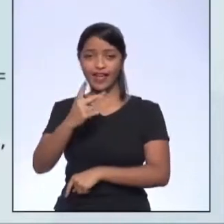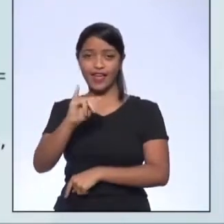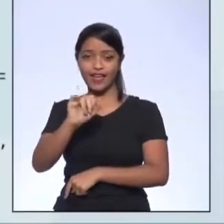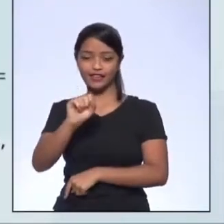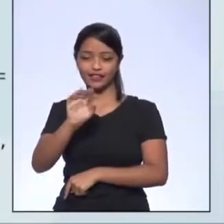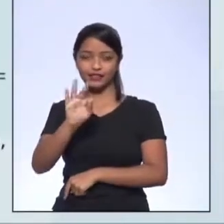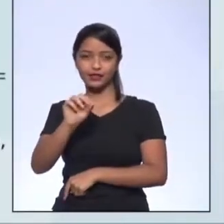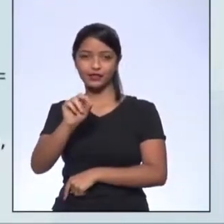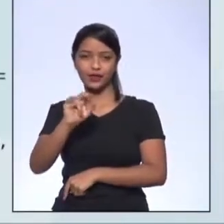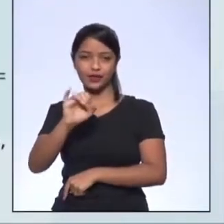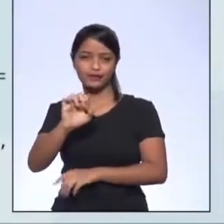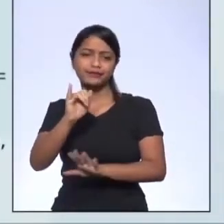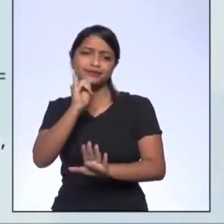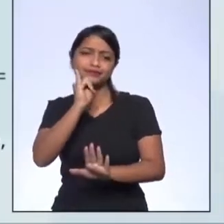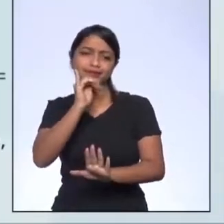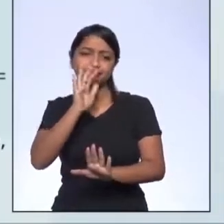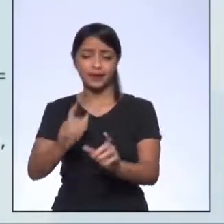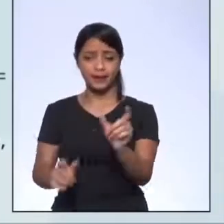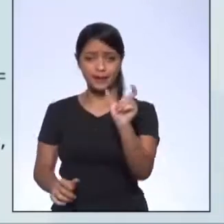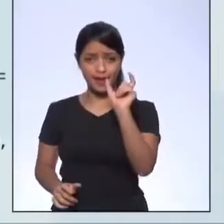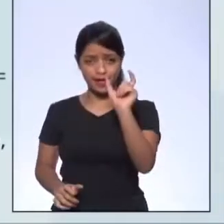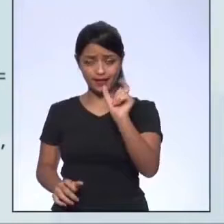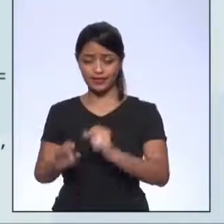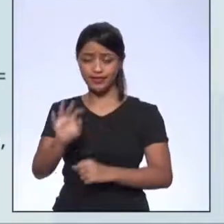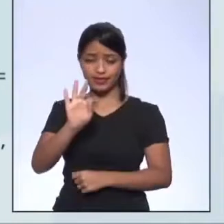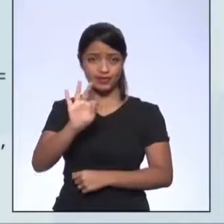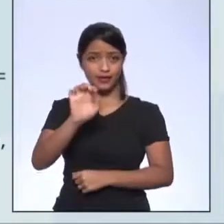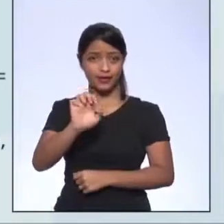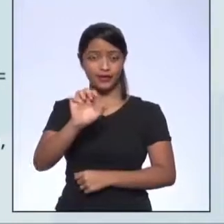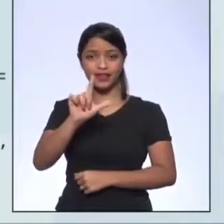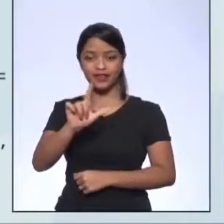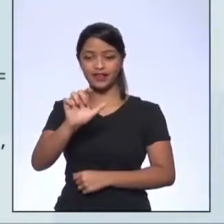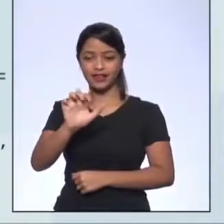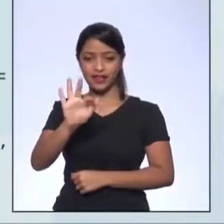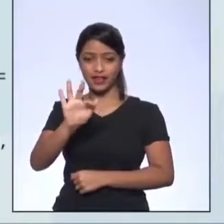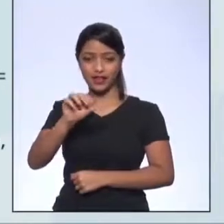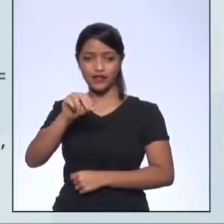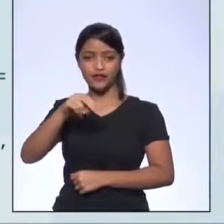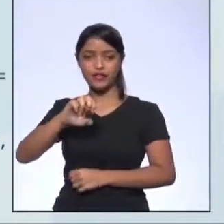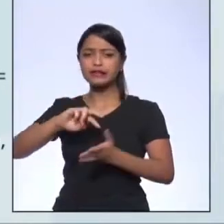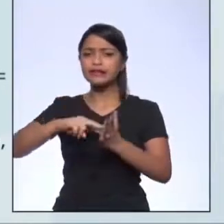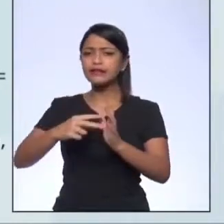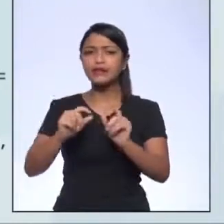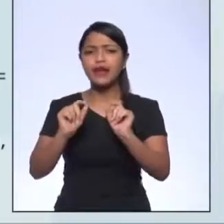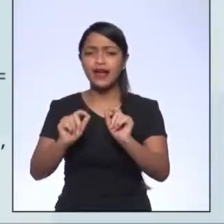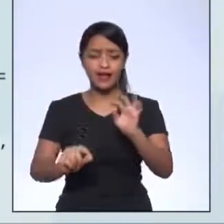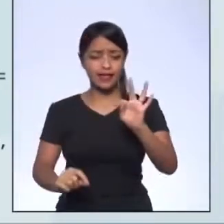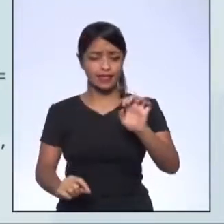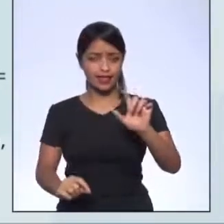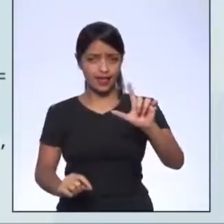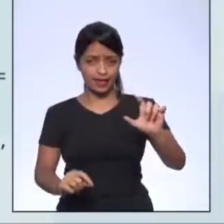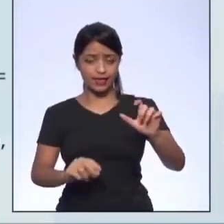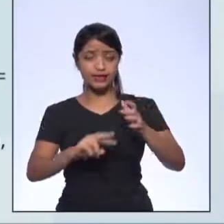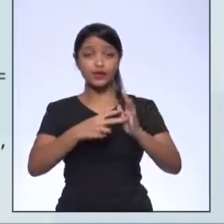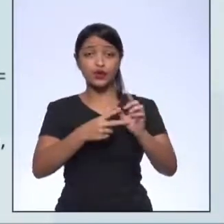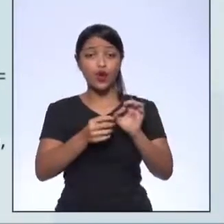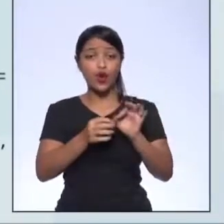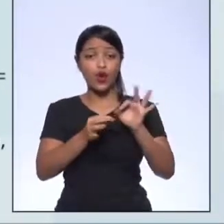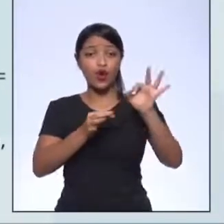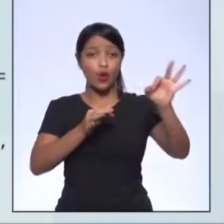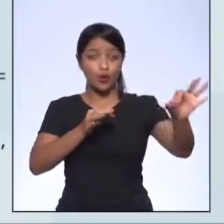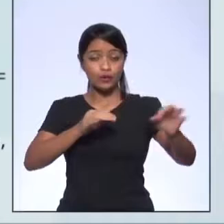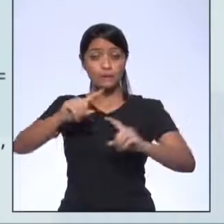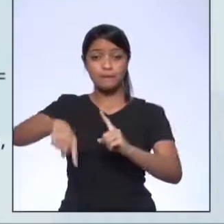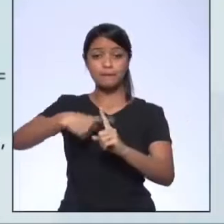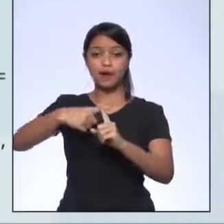palavra telefone se deriva do termo tele, longe, mais fone, igual a som.